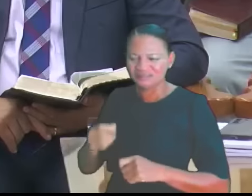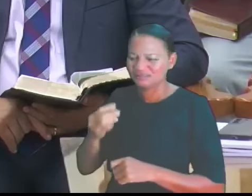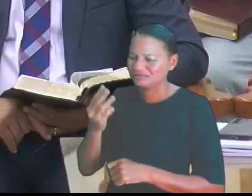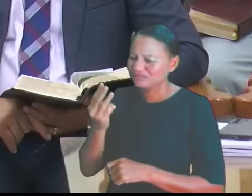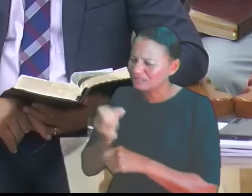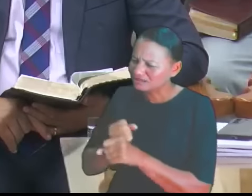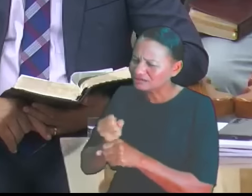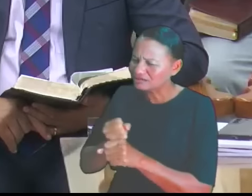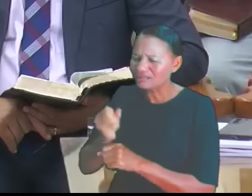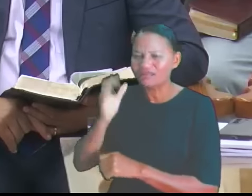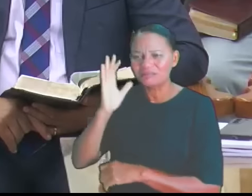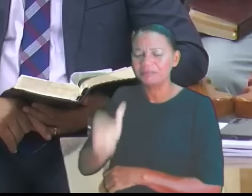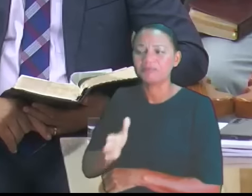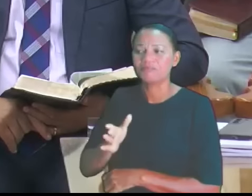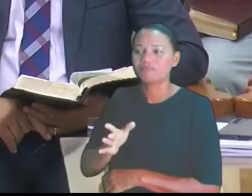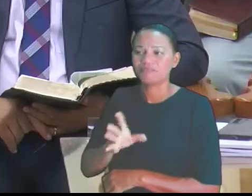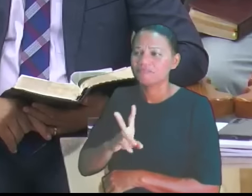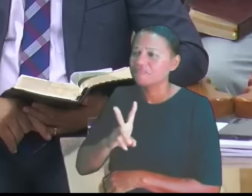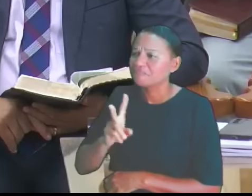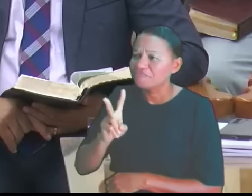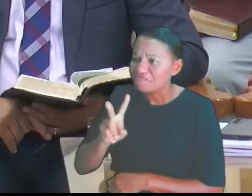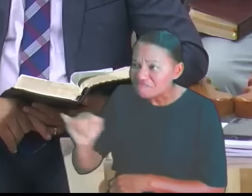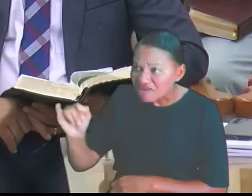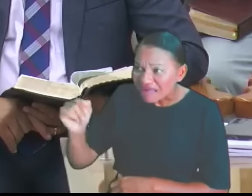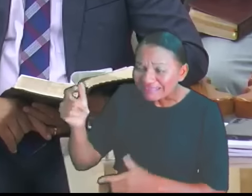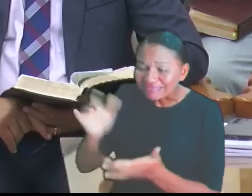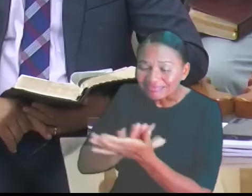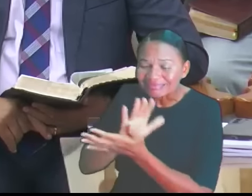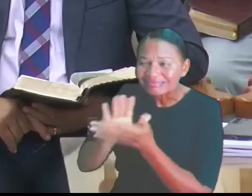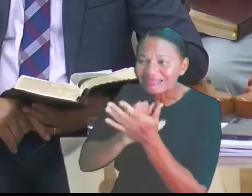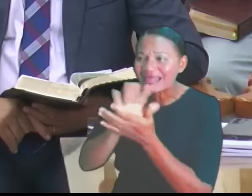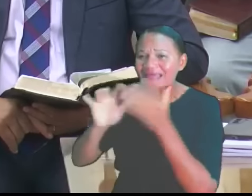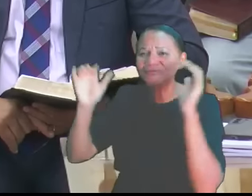3 anos e meio, não vai nem ter chuva nem orvalho,